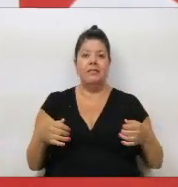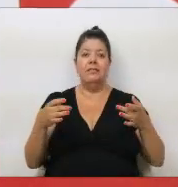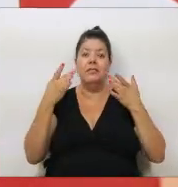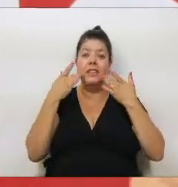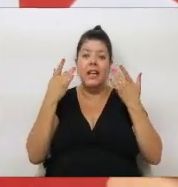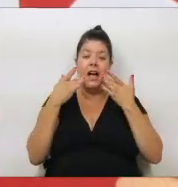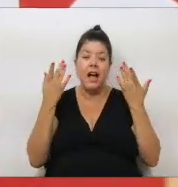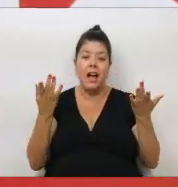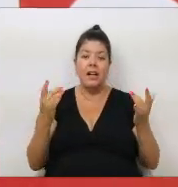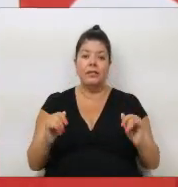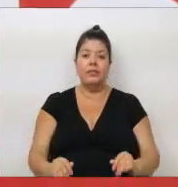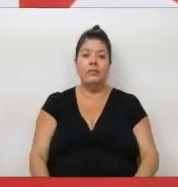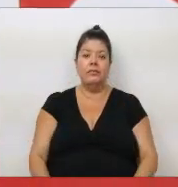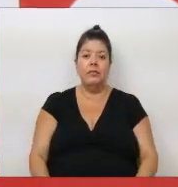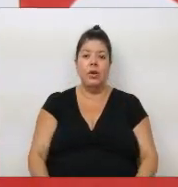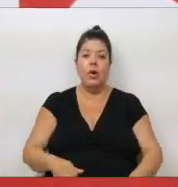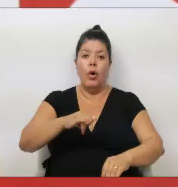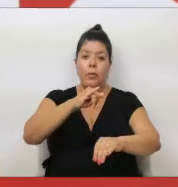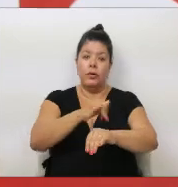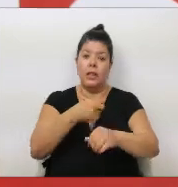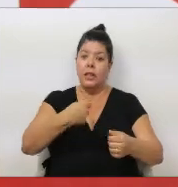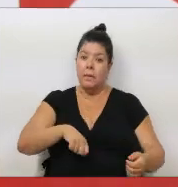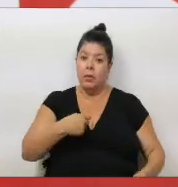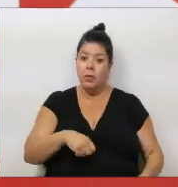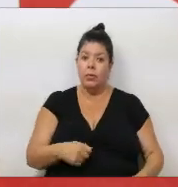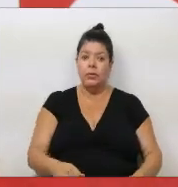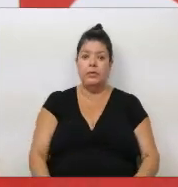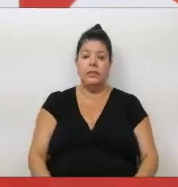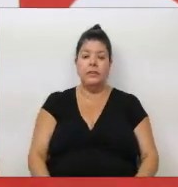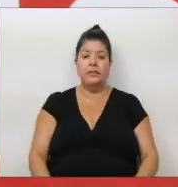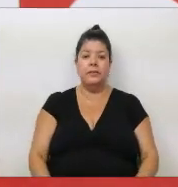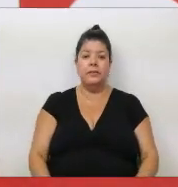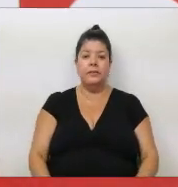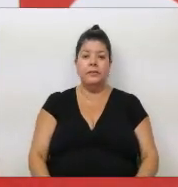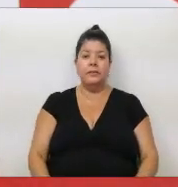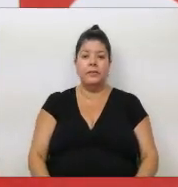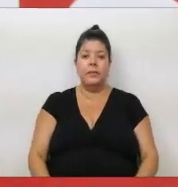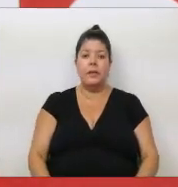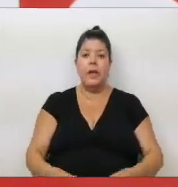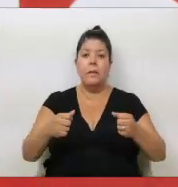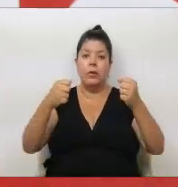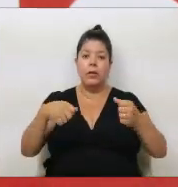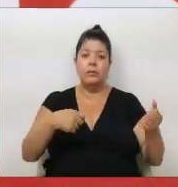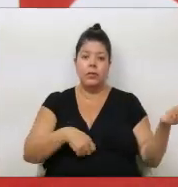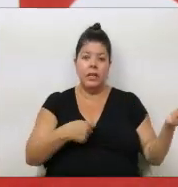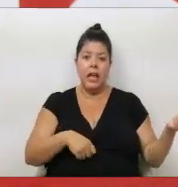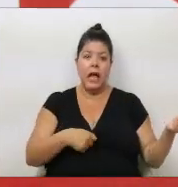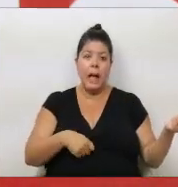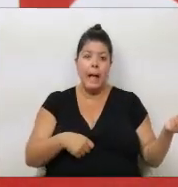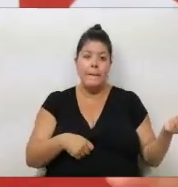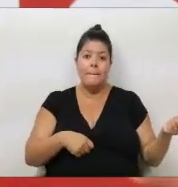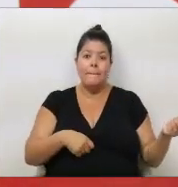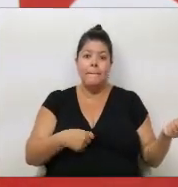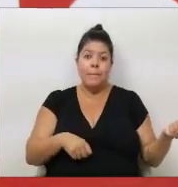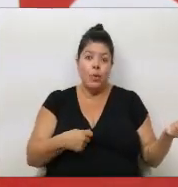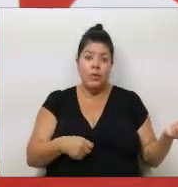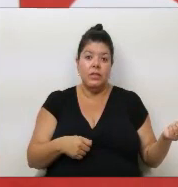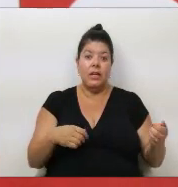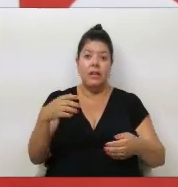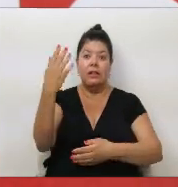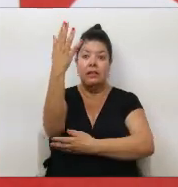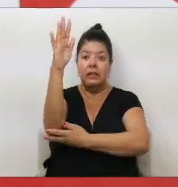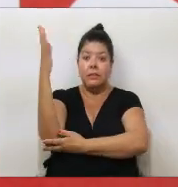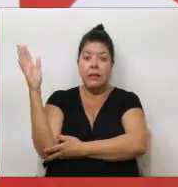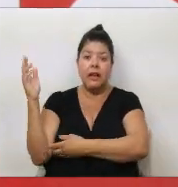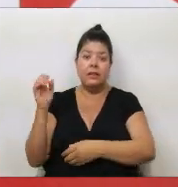teatro, oportunidade de música. Nós podemos criar o Música na Praça, por exemplo. Estou dando exemplos assim que eu